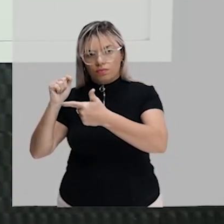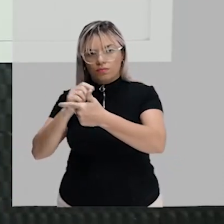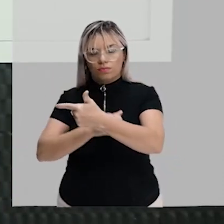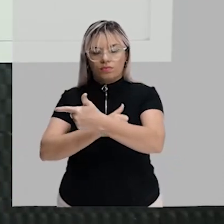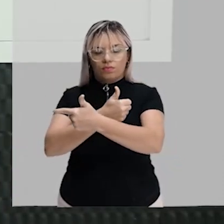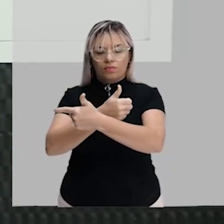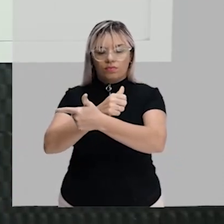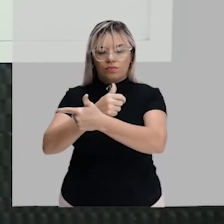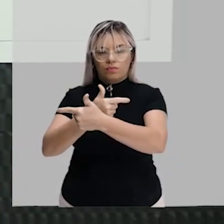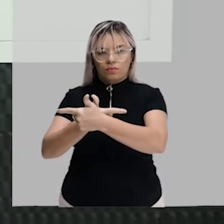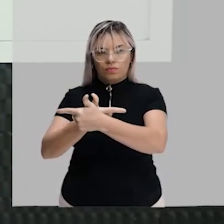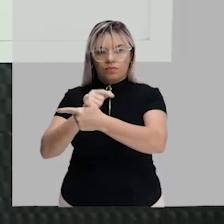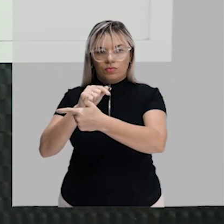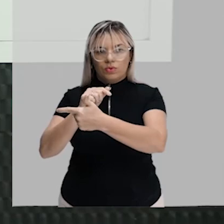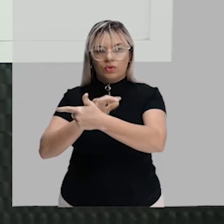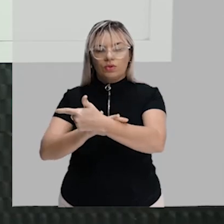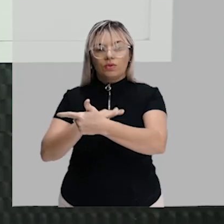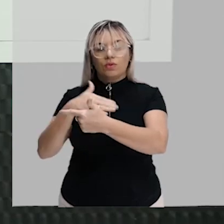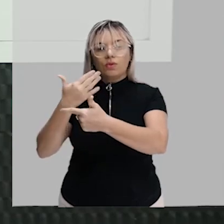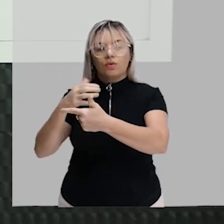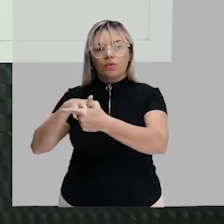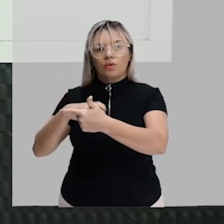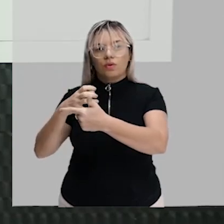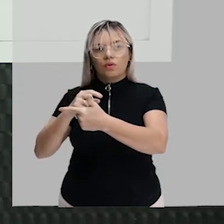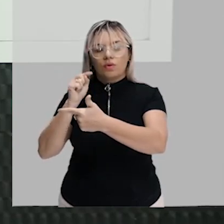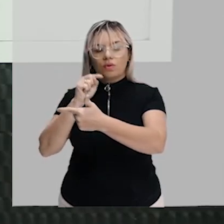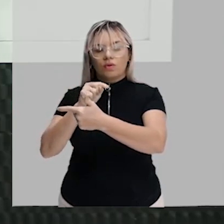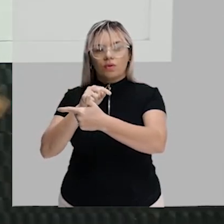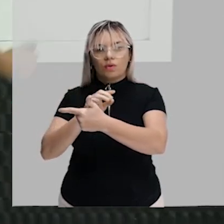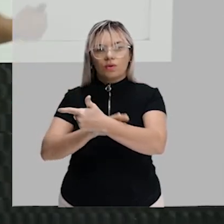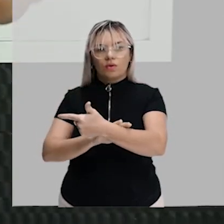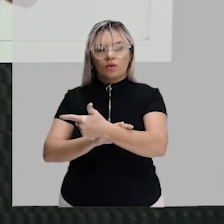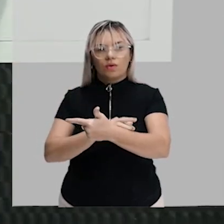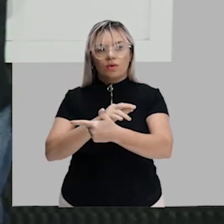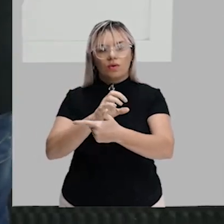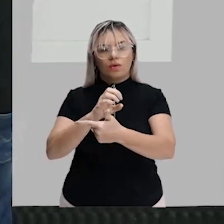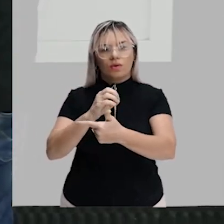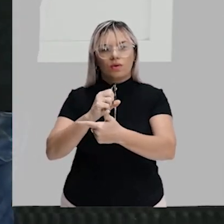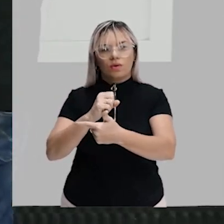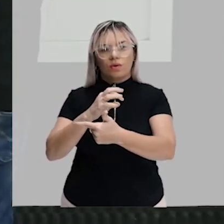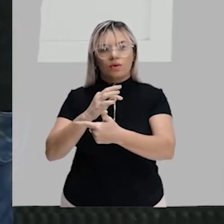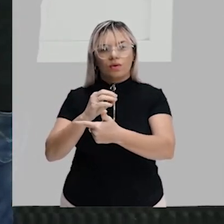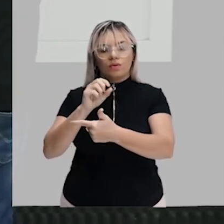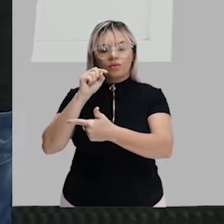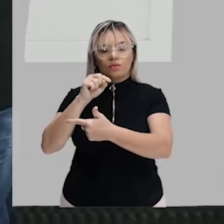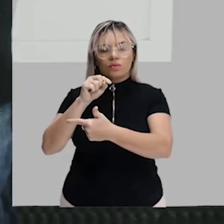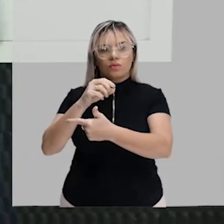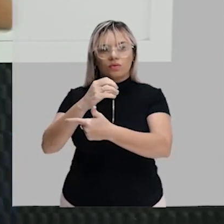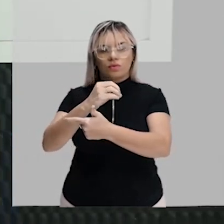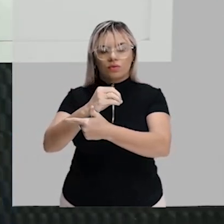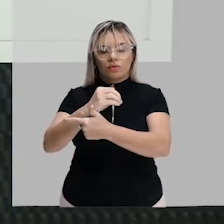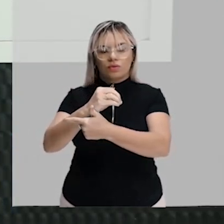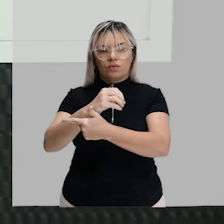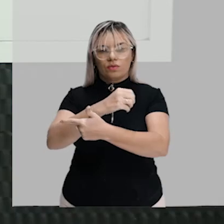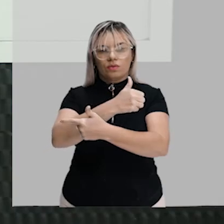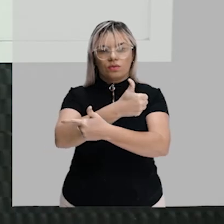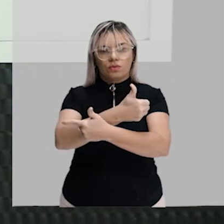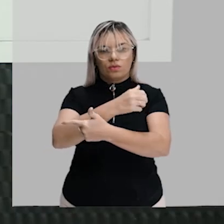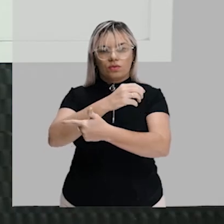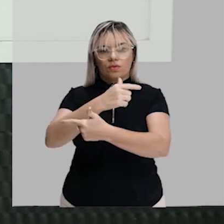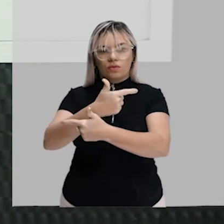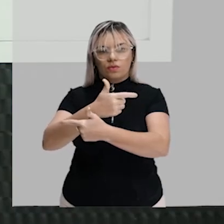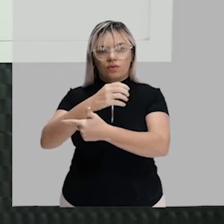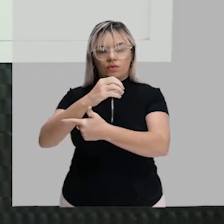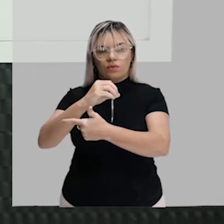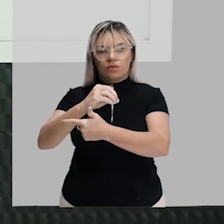Certo? Aí, o que acontece? Sobrou aqui um zero, né? Vai ficar 120.